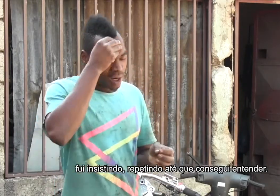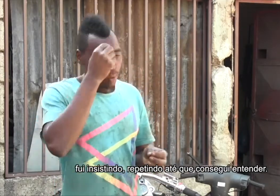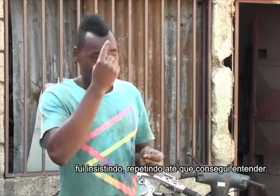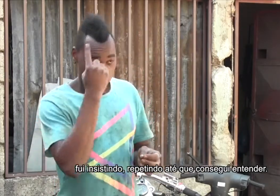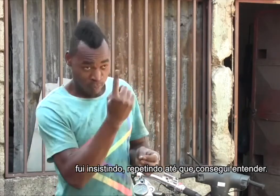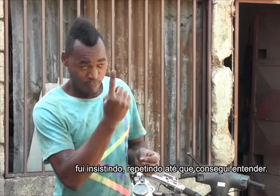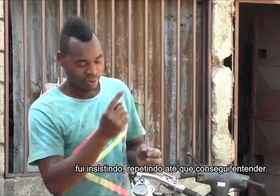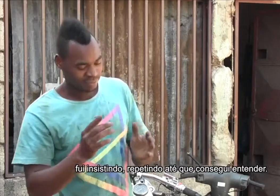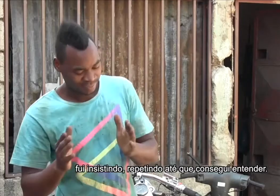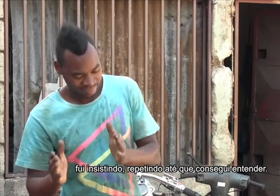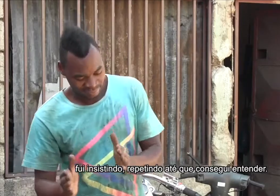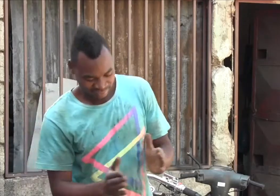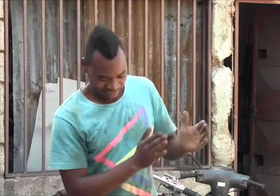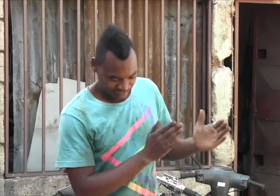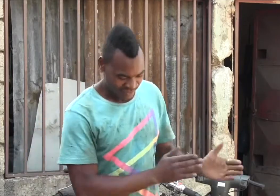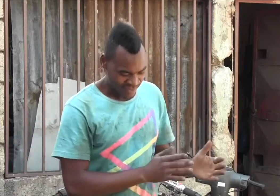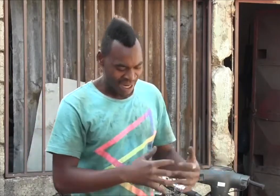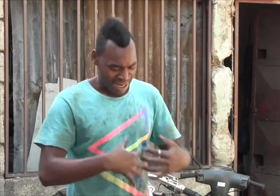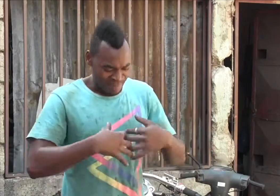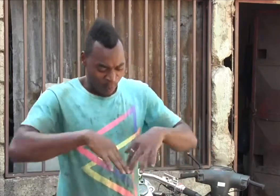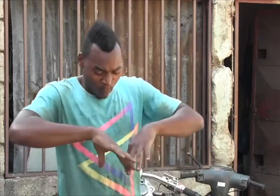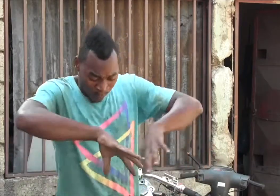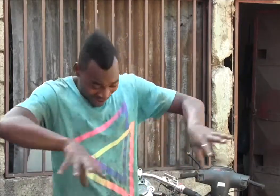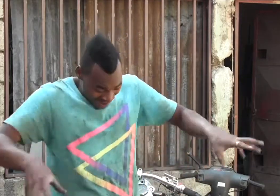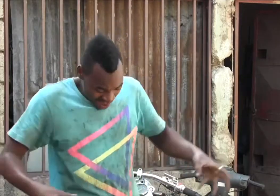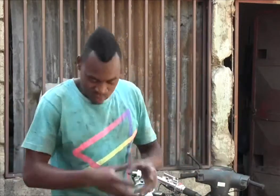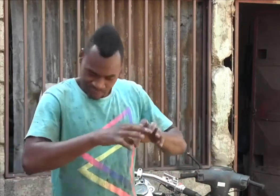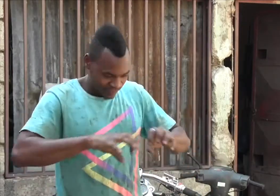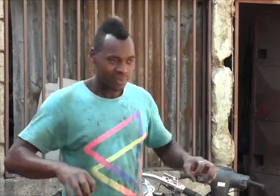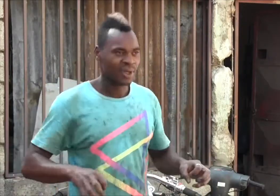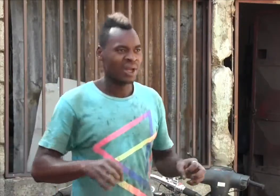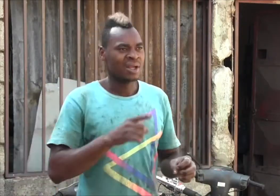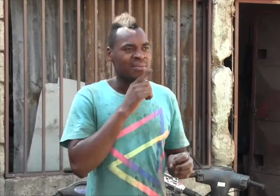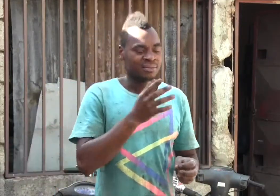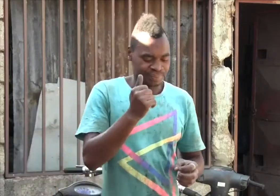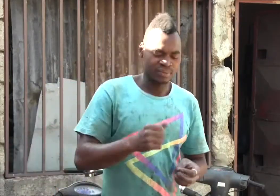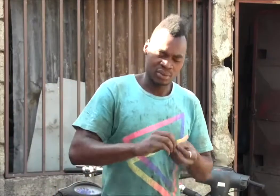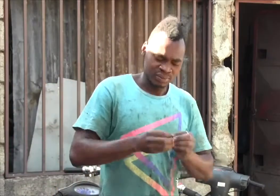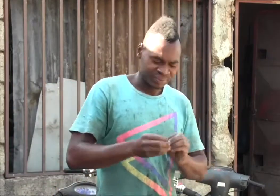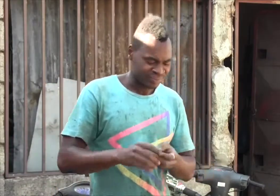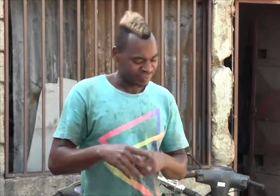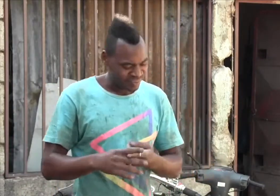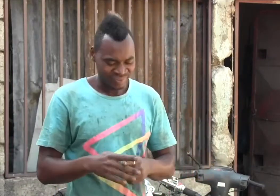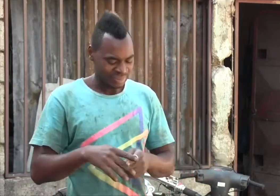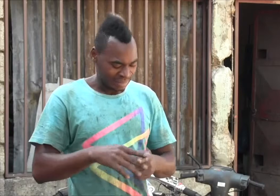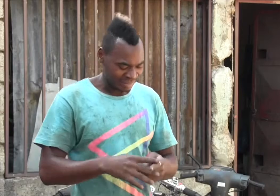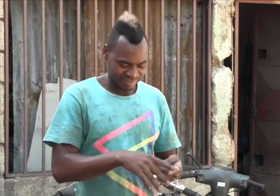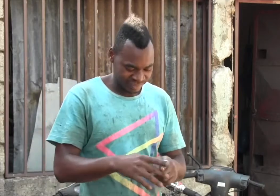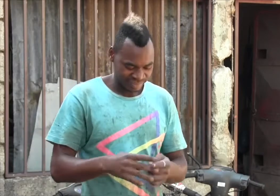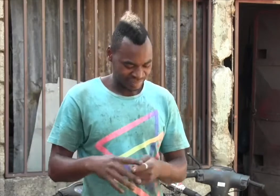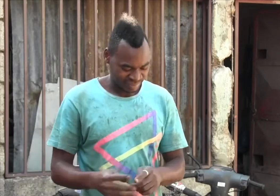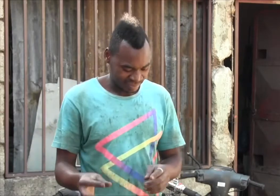no montá lo fui assistindo preppy título até que consegui entender